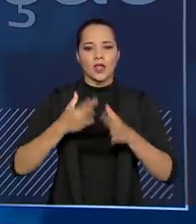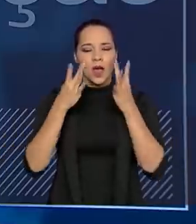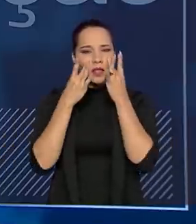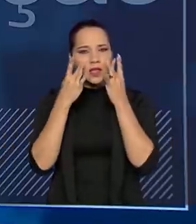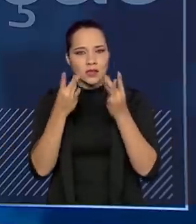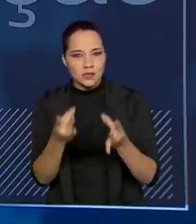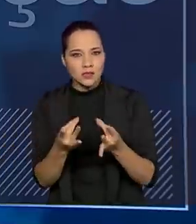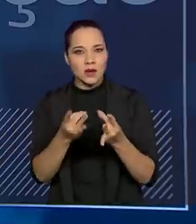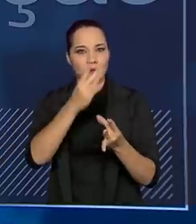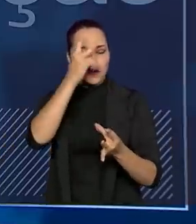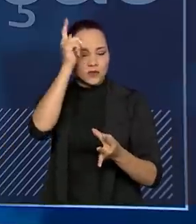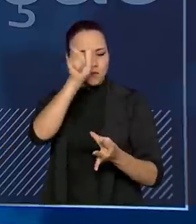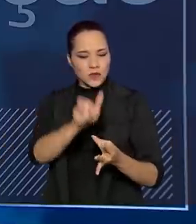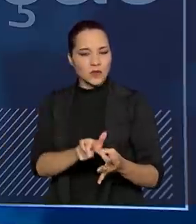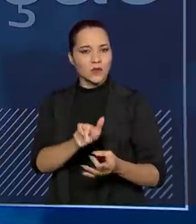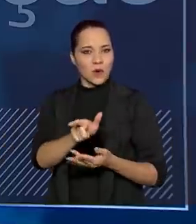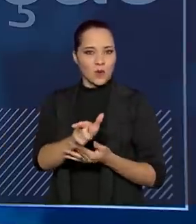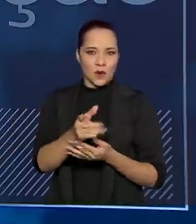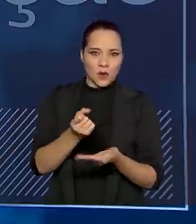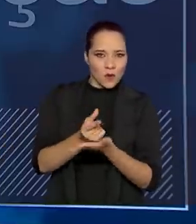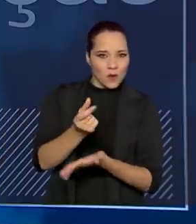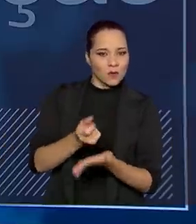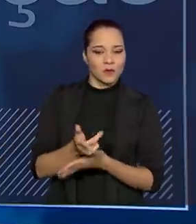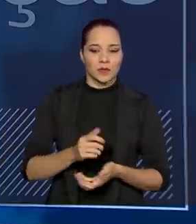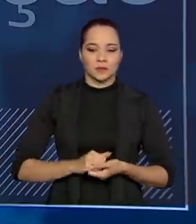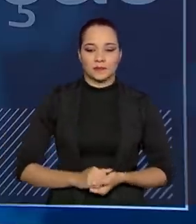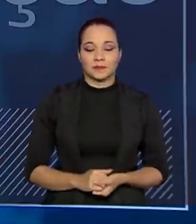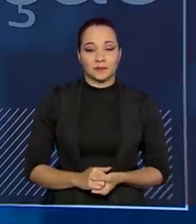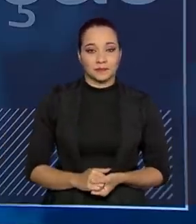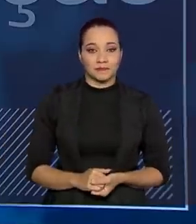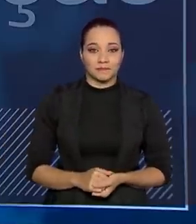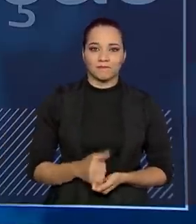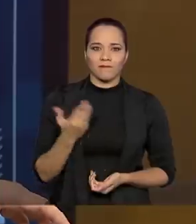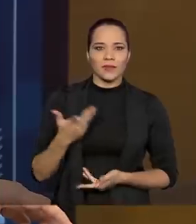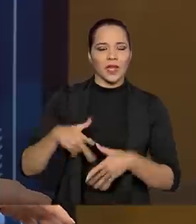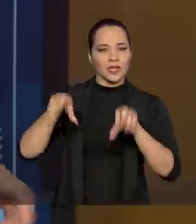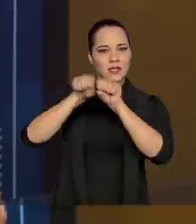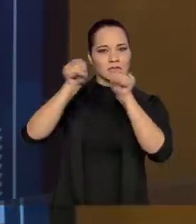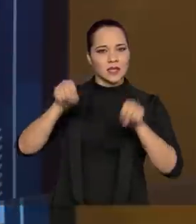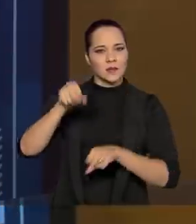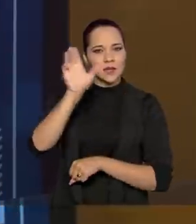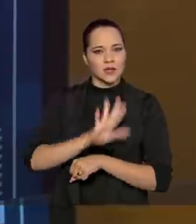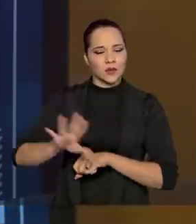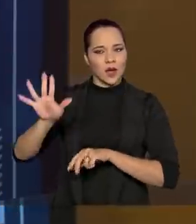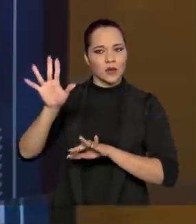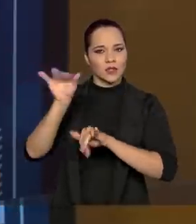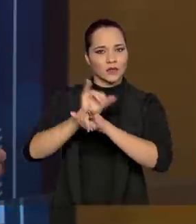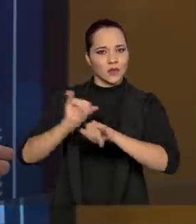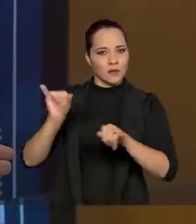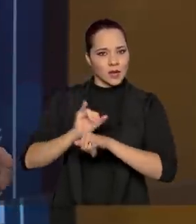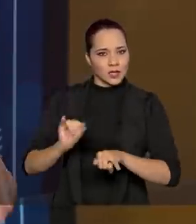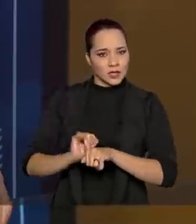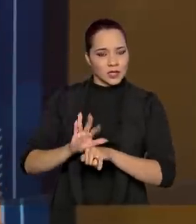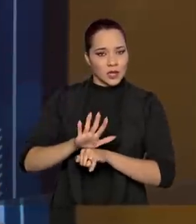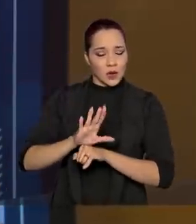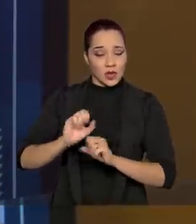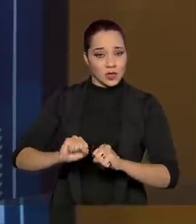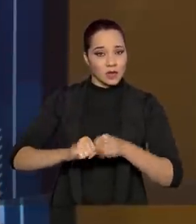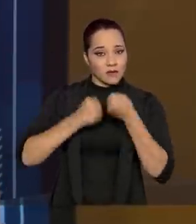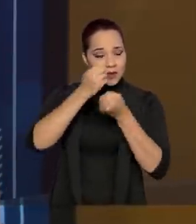atendendo mesmo diretamente esse consumidor. Esse Sistema Nacional de Informações e Defesa do Consumidor, que